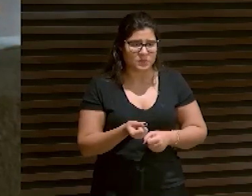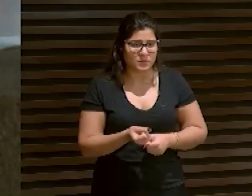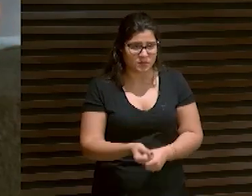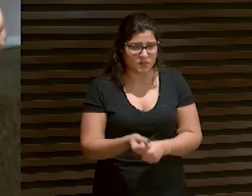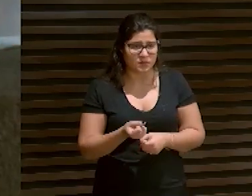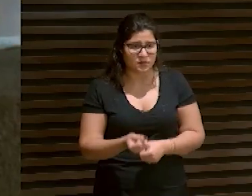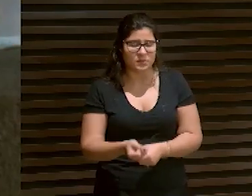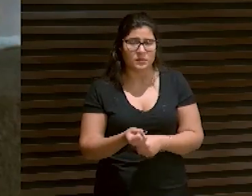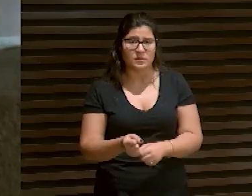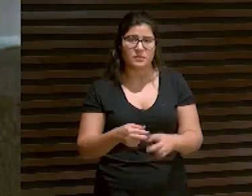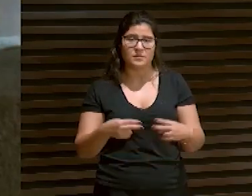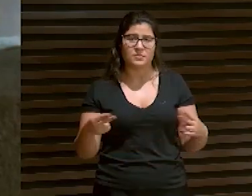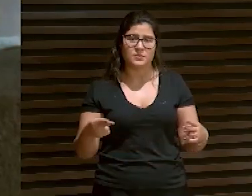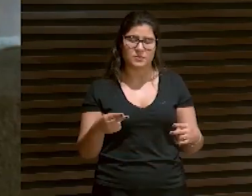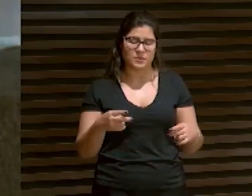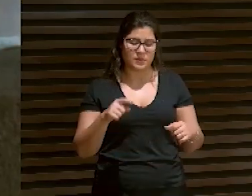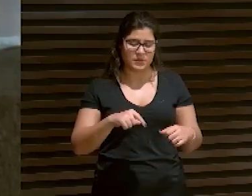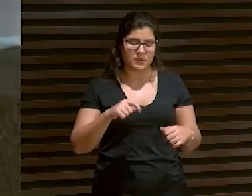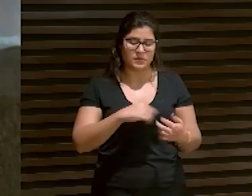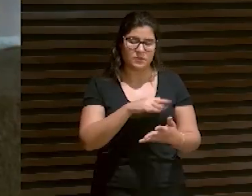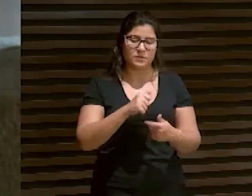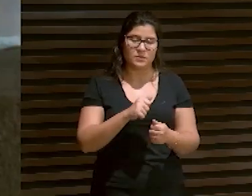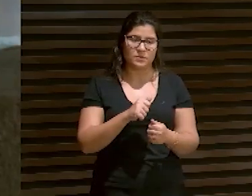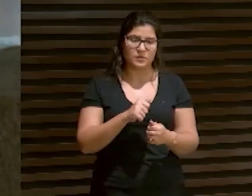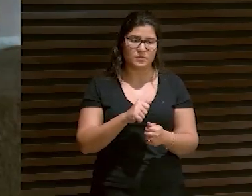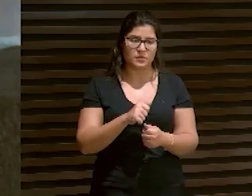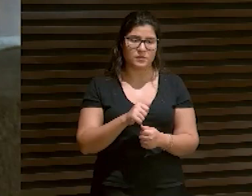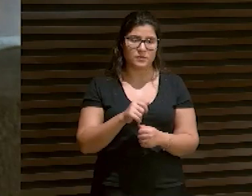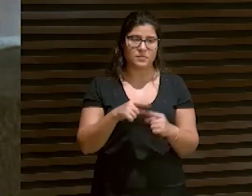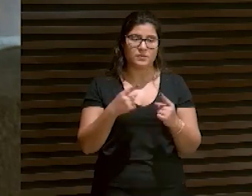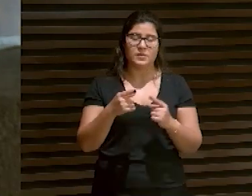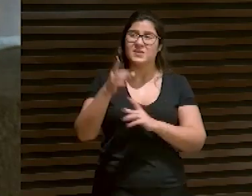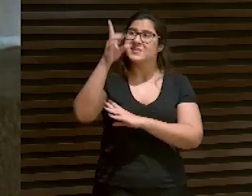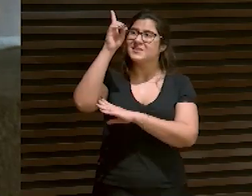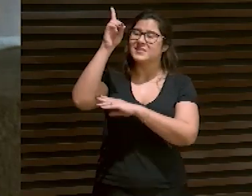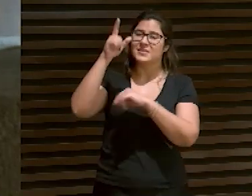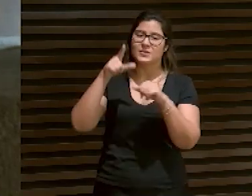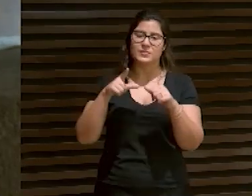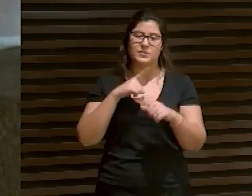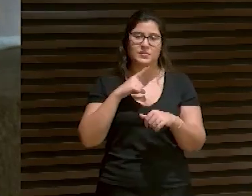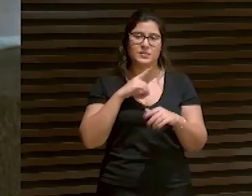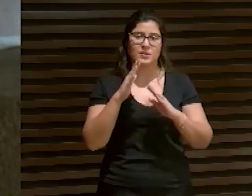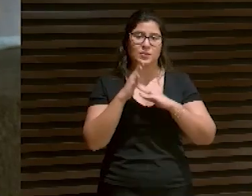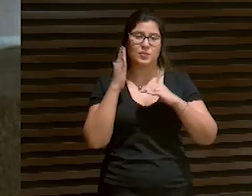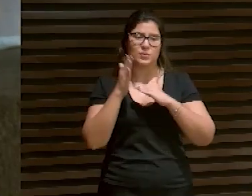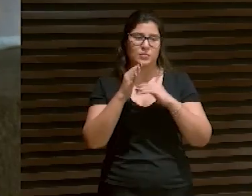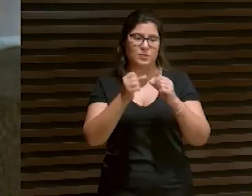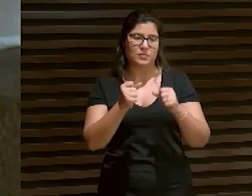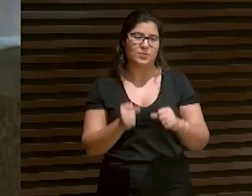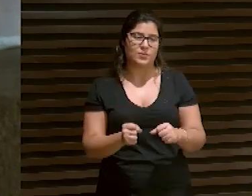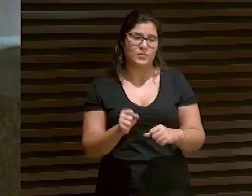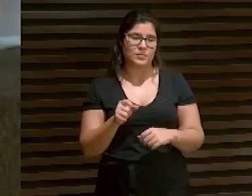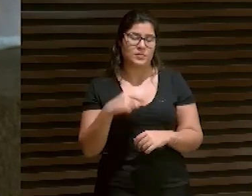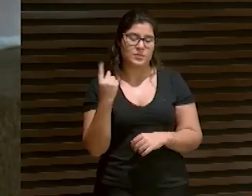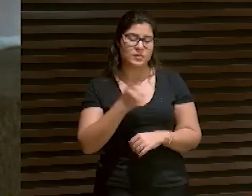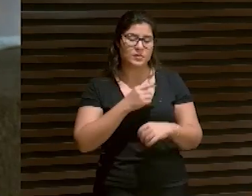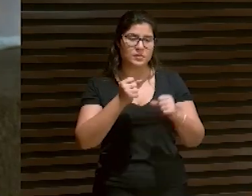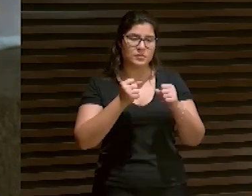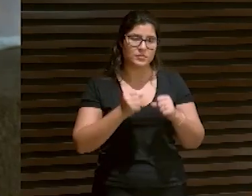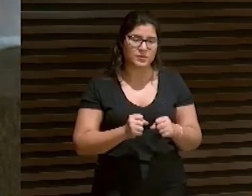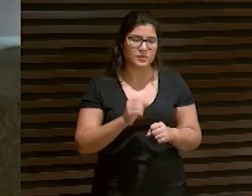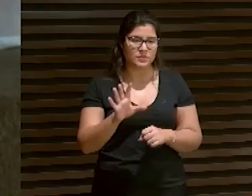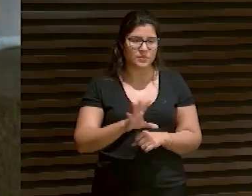coisas deste mundo. Mas Deus tem todo o poder para poder abençoar o nosso coração, para que possamos amá-lo e servir a